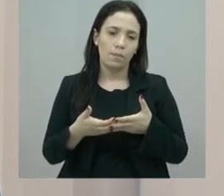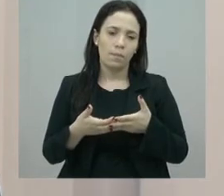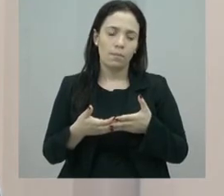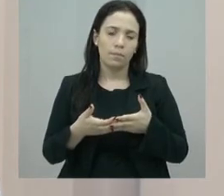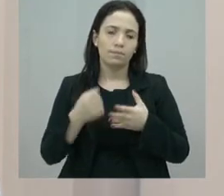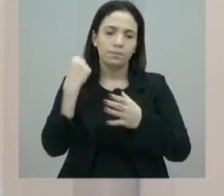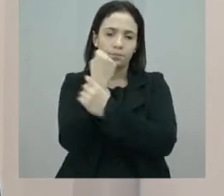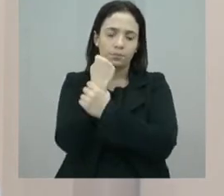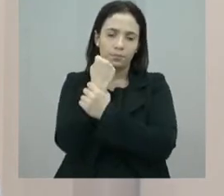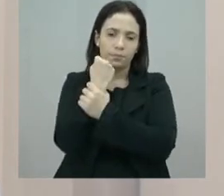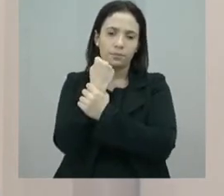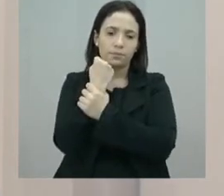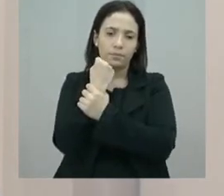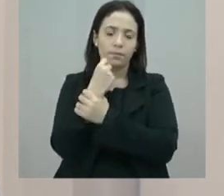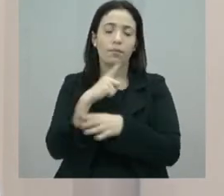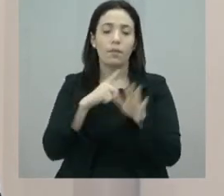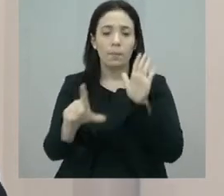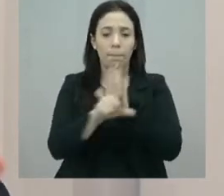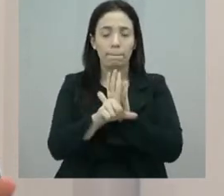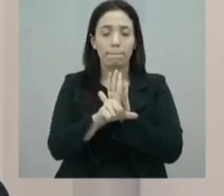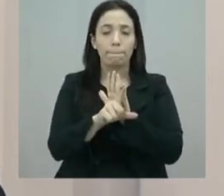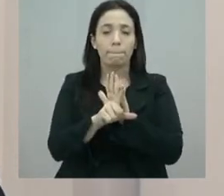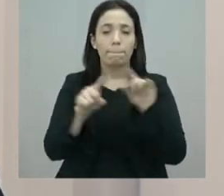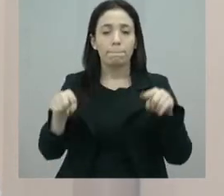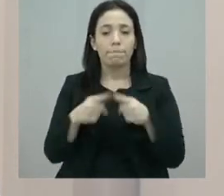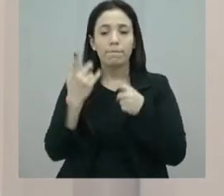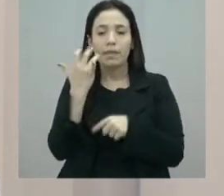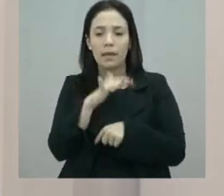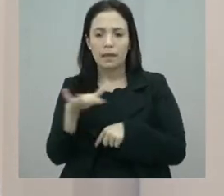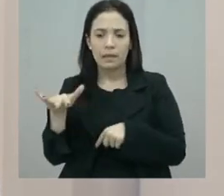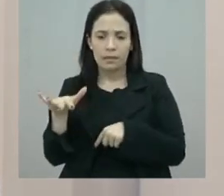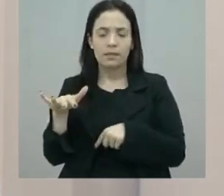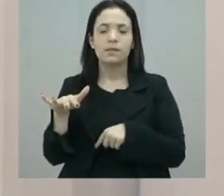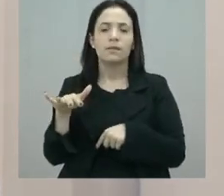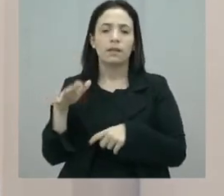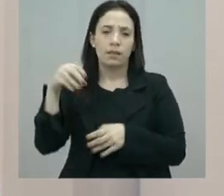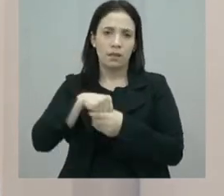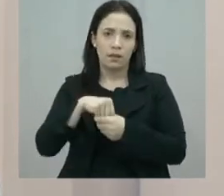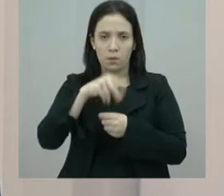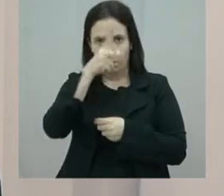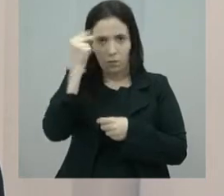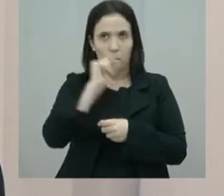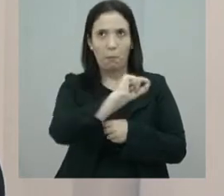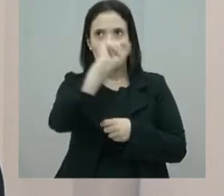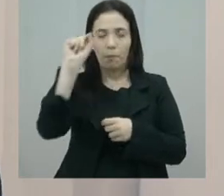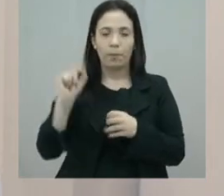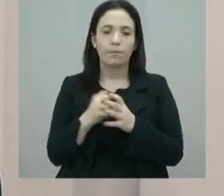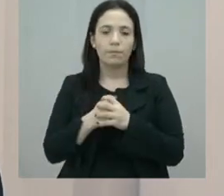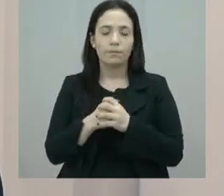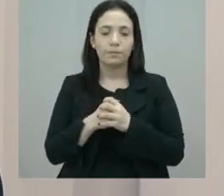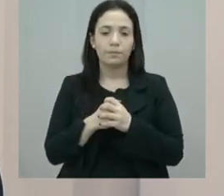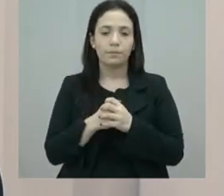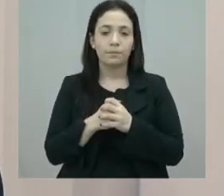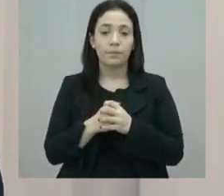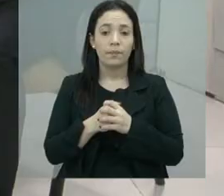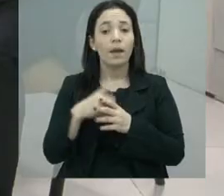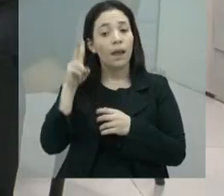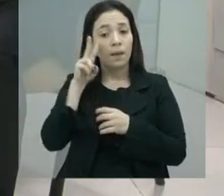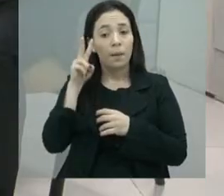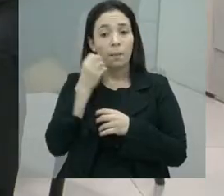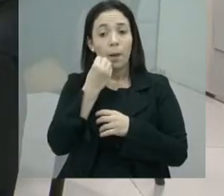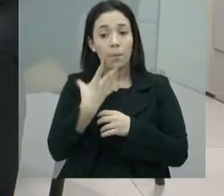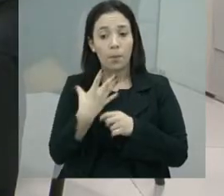implementar a proteção prevista pela lei para as crianças vítimas nas redes municipais. Porque é bom lembrar